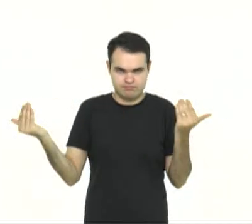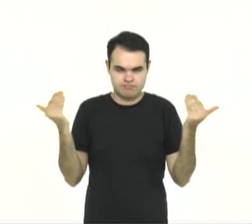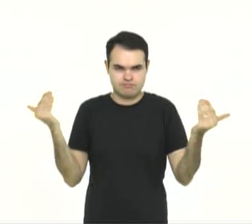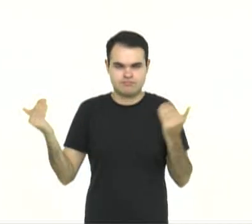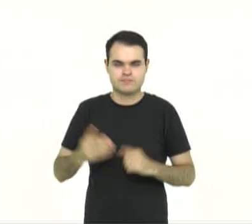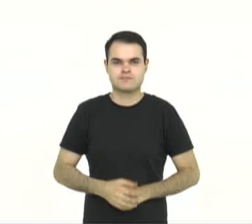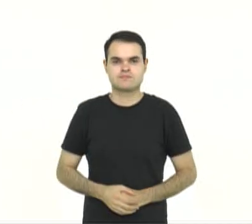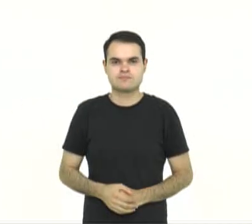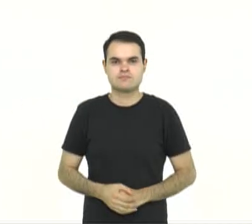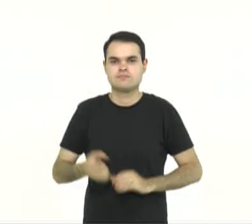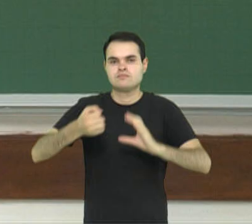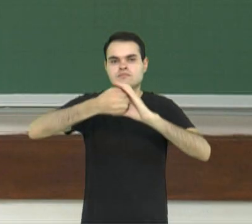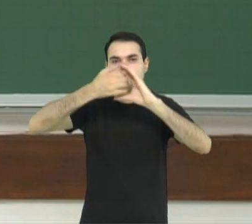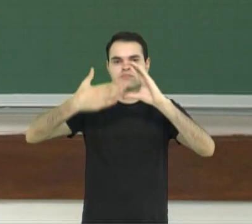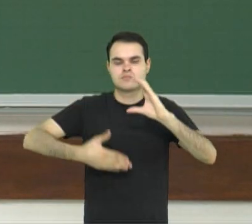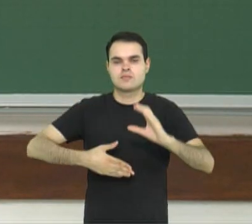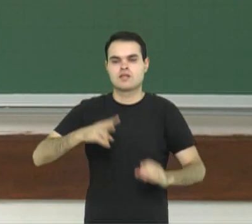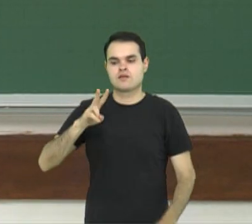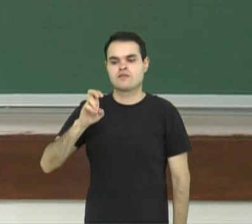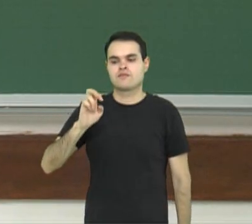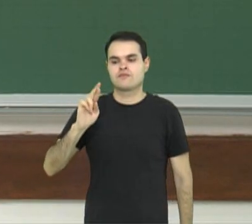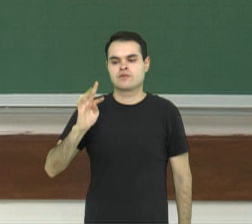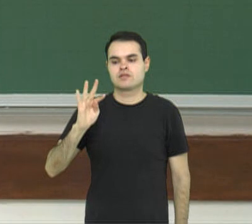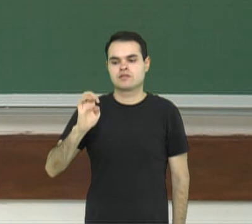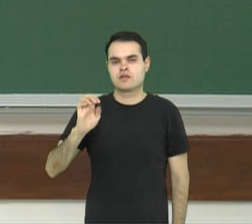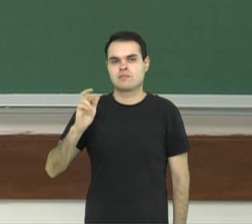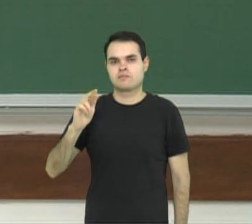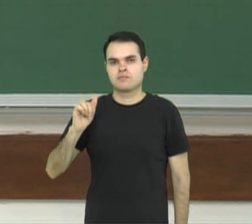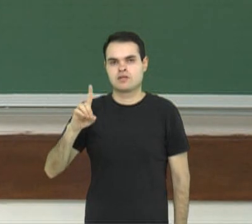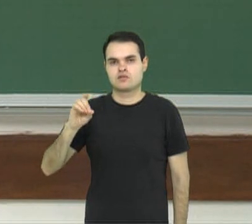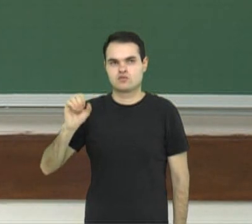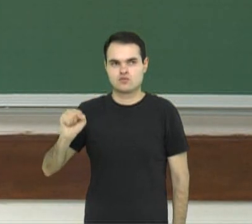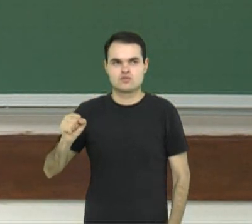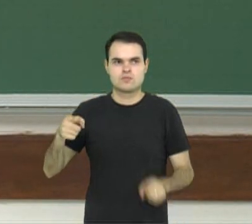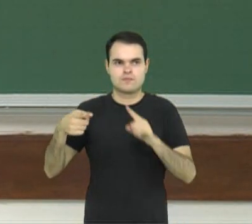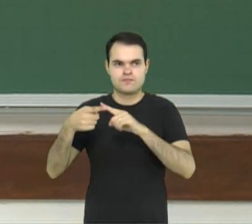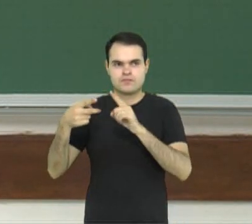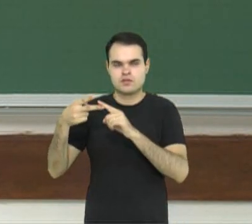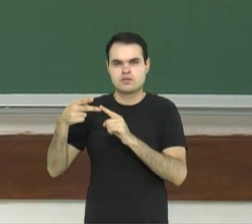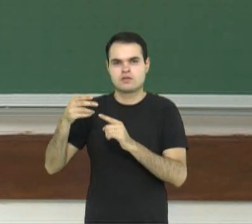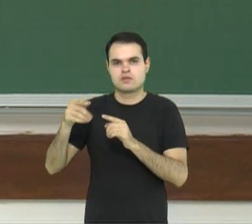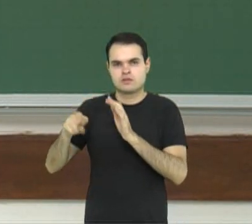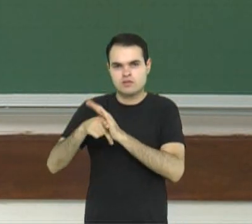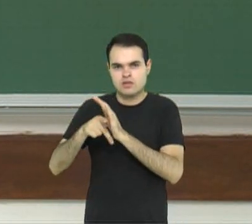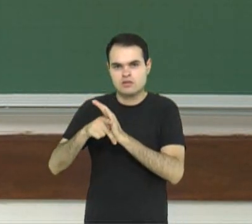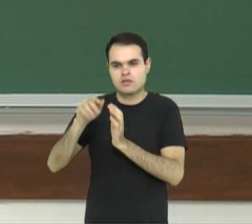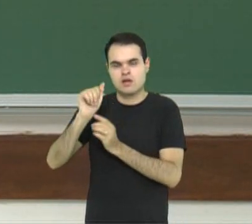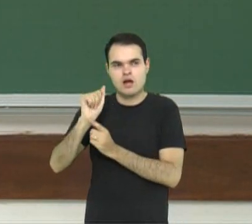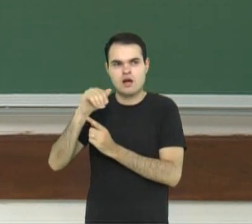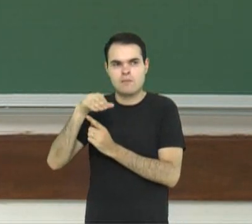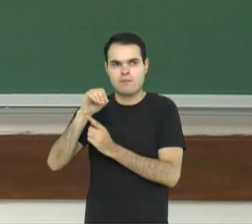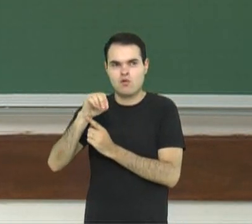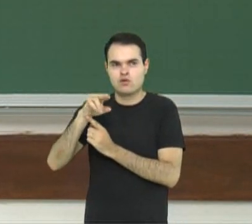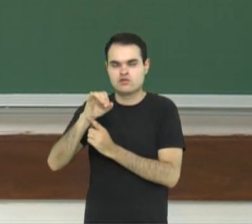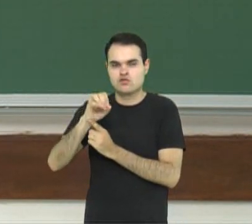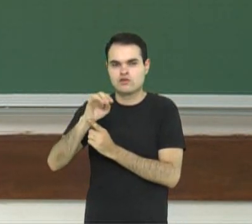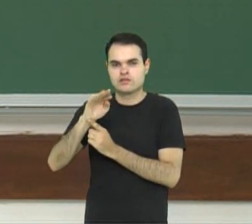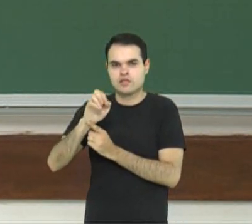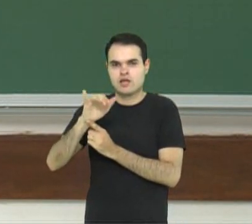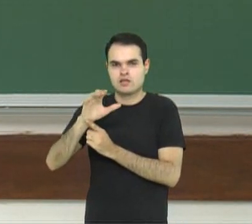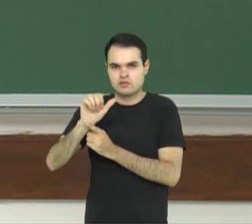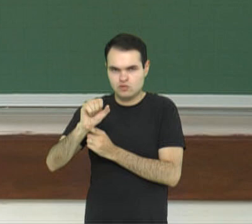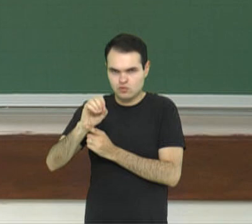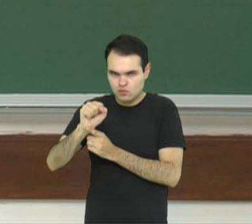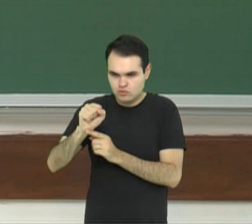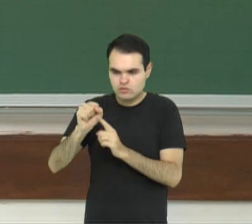Eu classifico os vertebrados em 3 grupos: amoniotélicos, uricotélicos e ureotélicos, de acordo com a